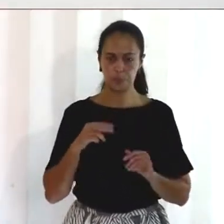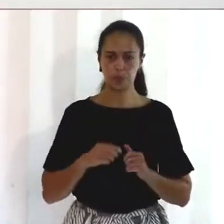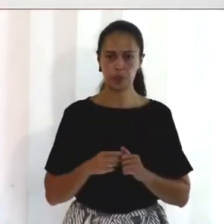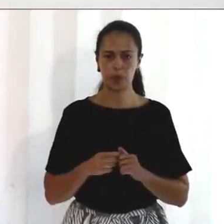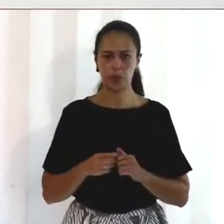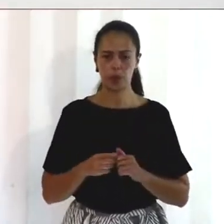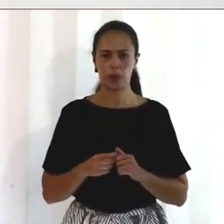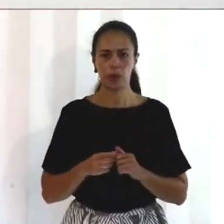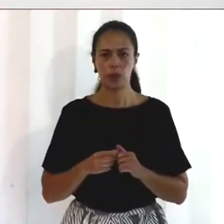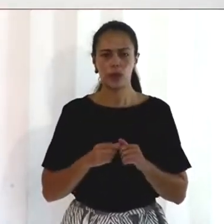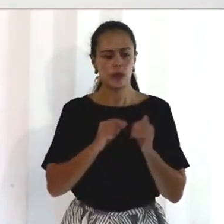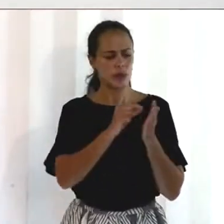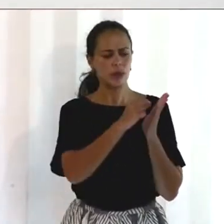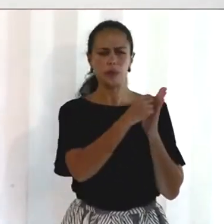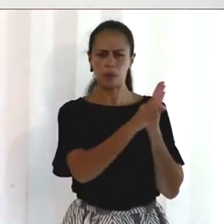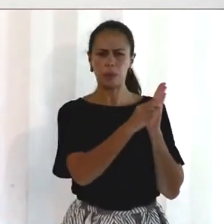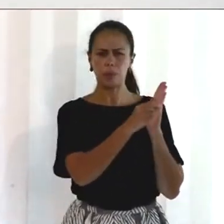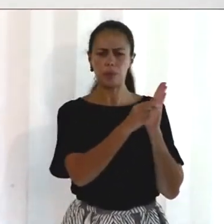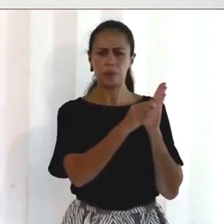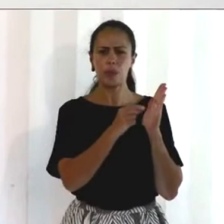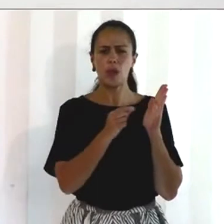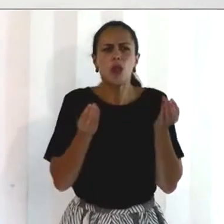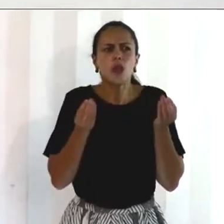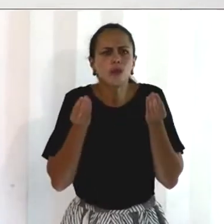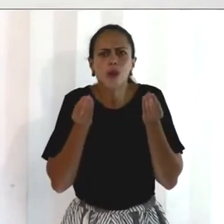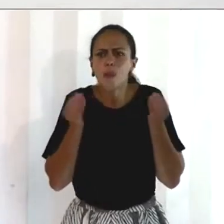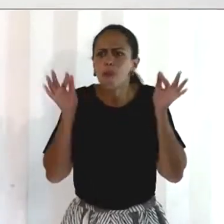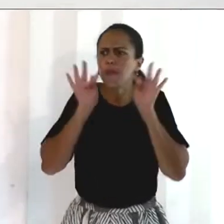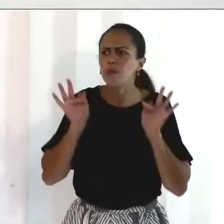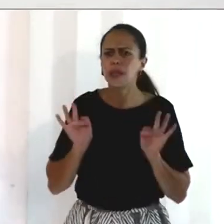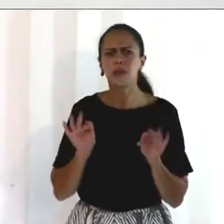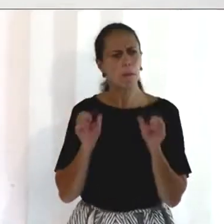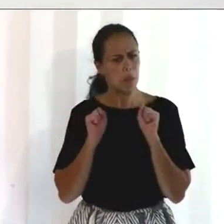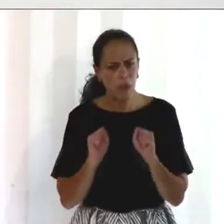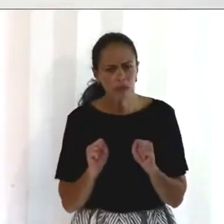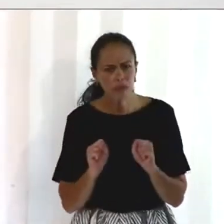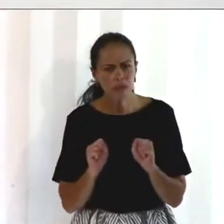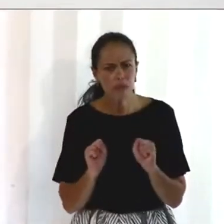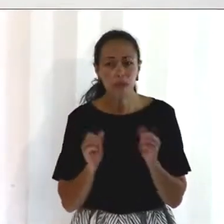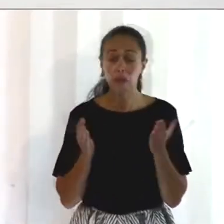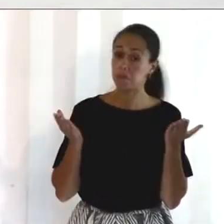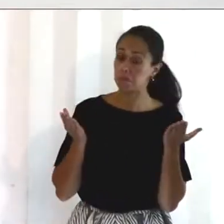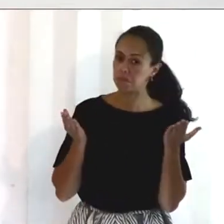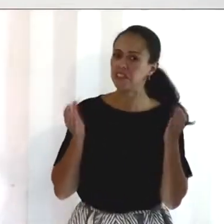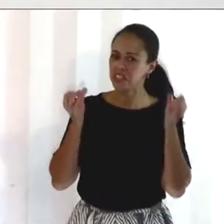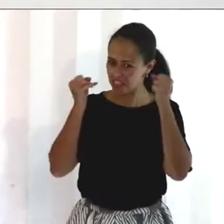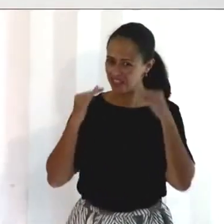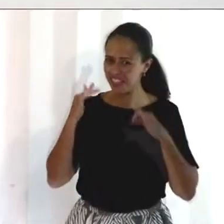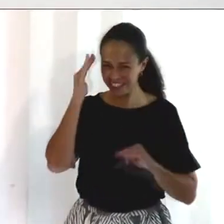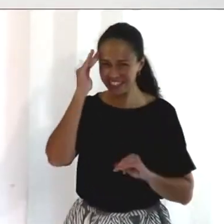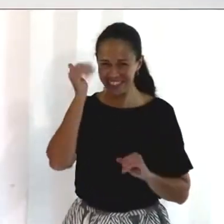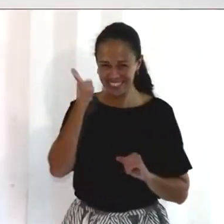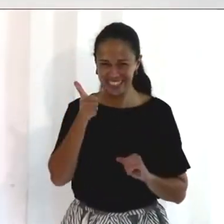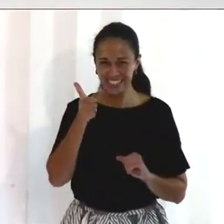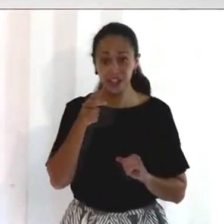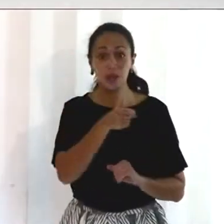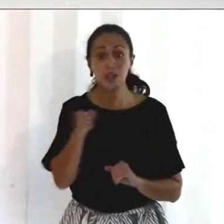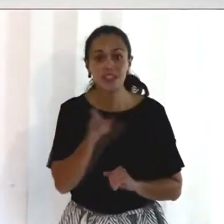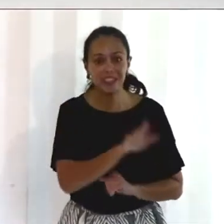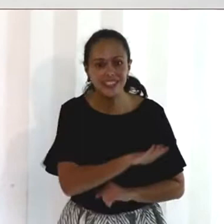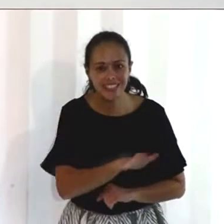ser bem-aventurado? Como então? A partir de Tiago. As crianças, para as crianças que estão